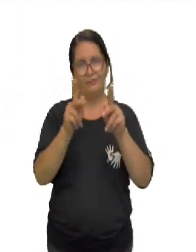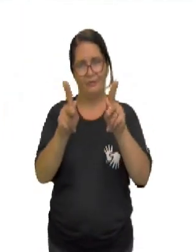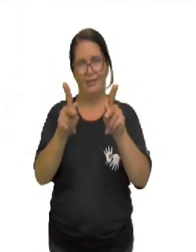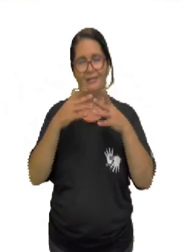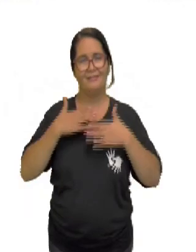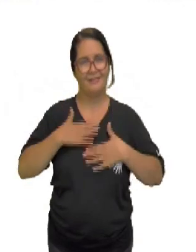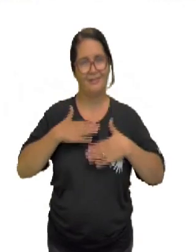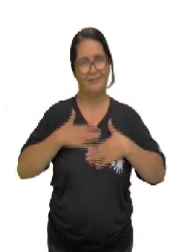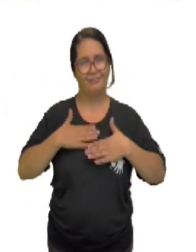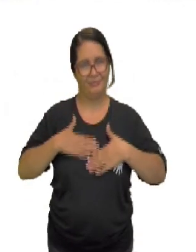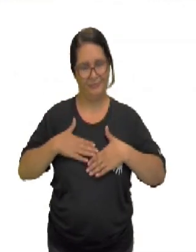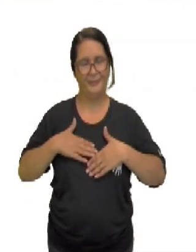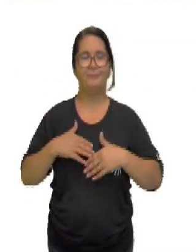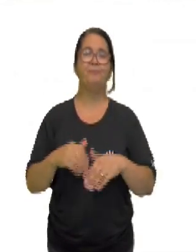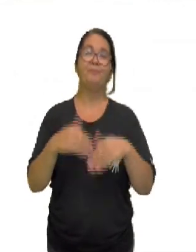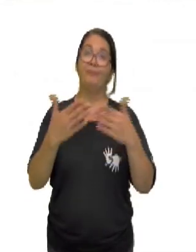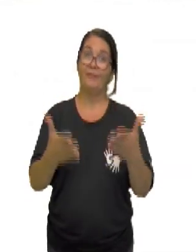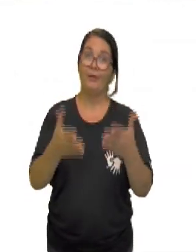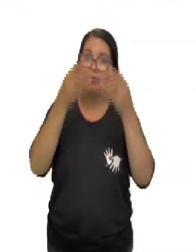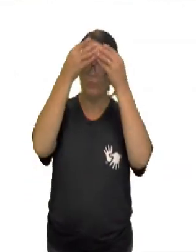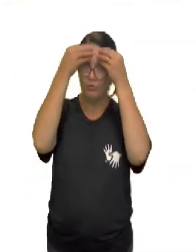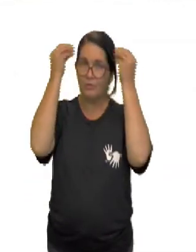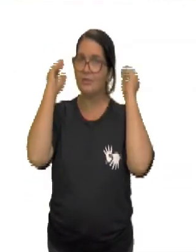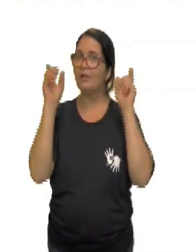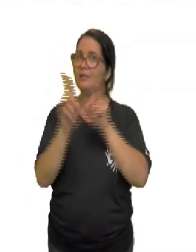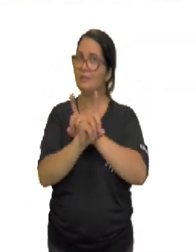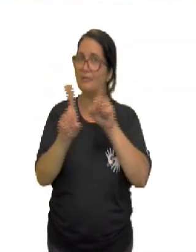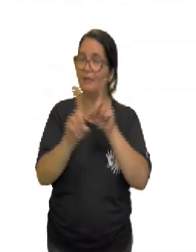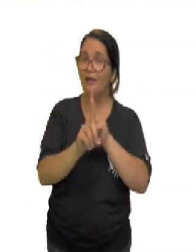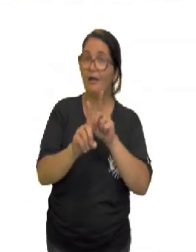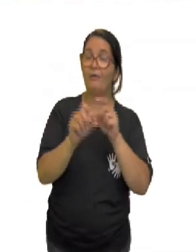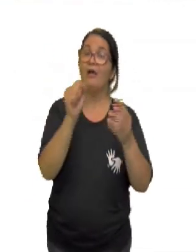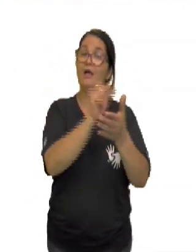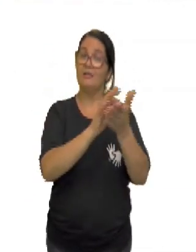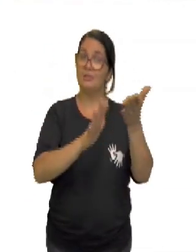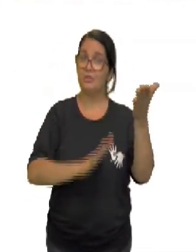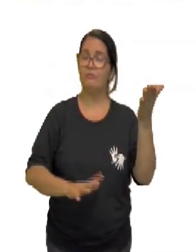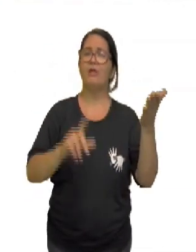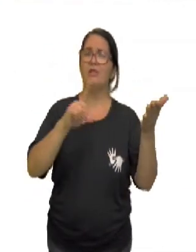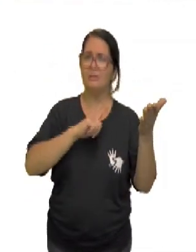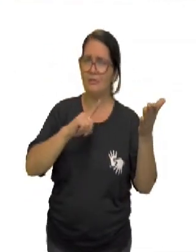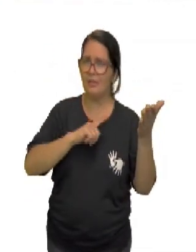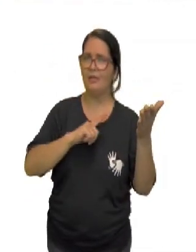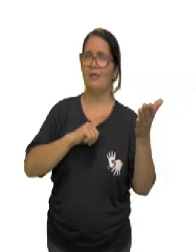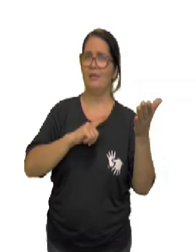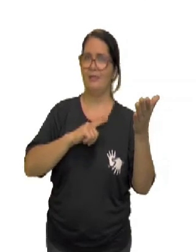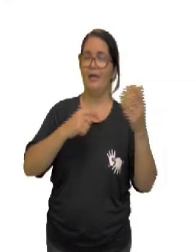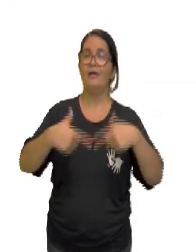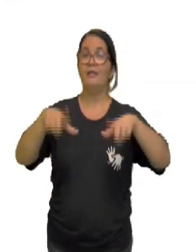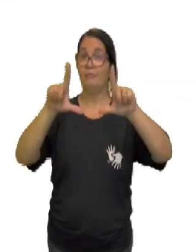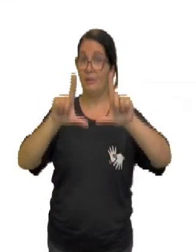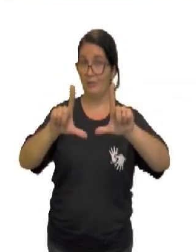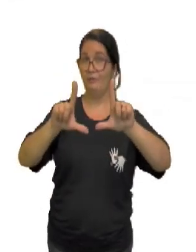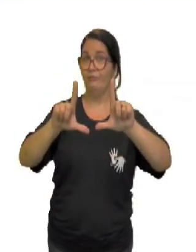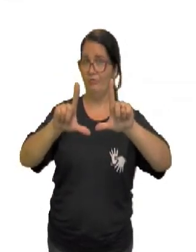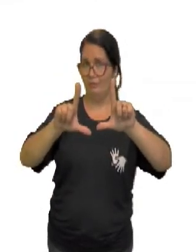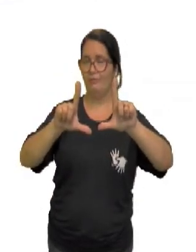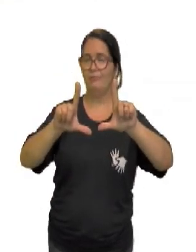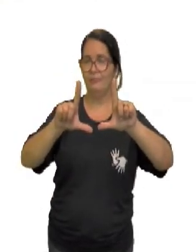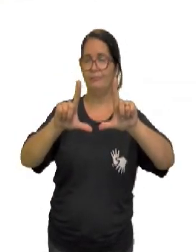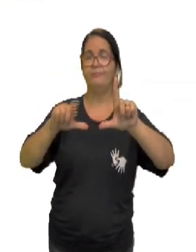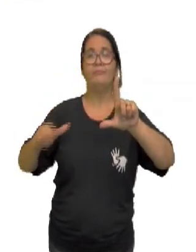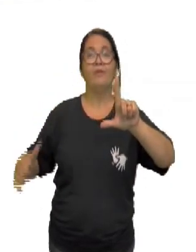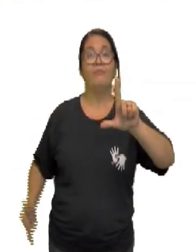pessoal? Não esqueçam de acessar as nossas atividades na plataforma SMED-GV.